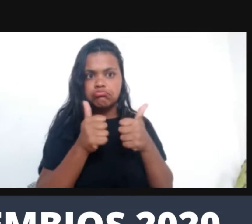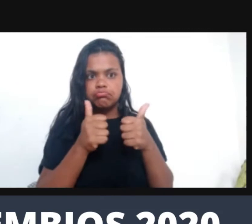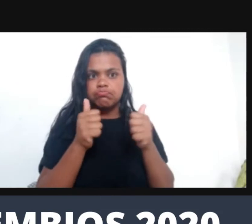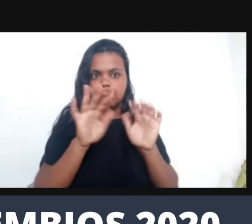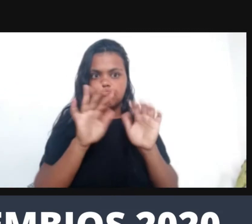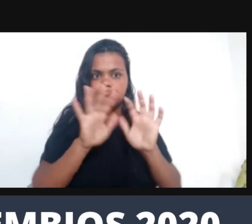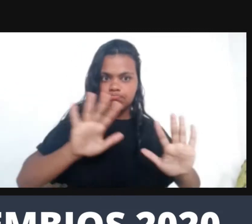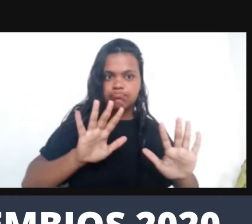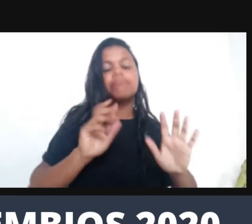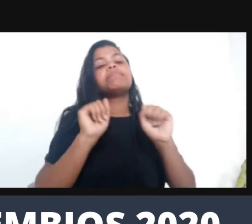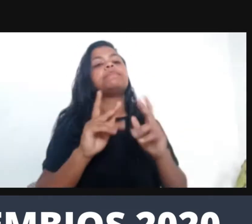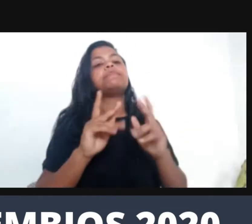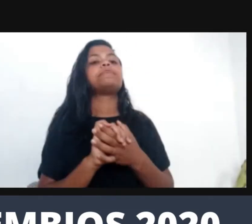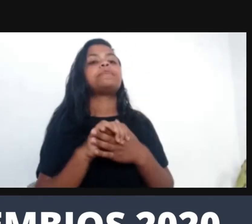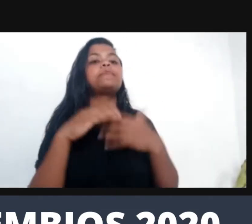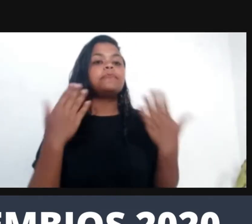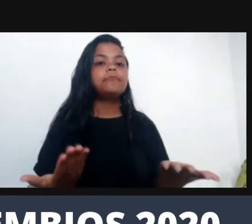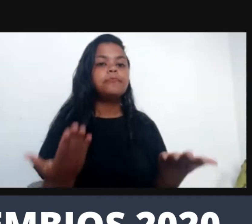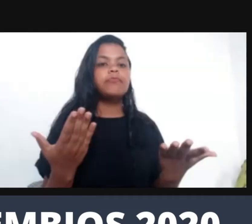Bom,